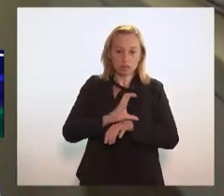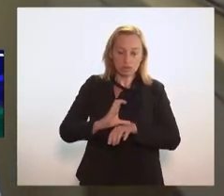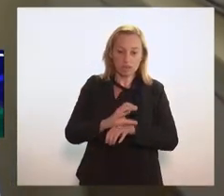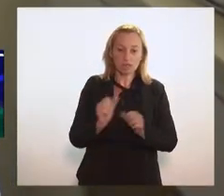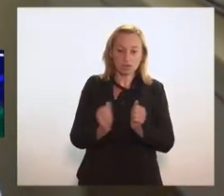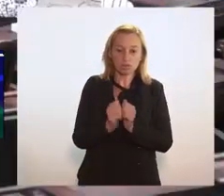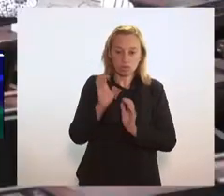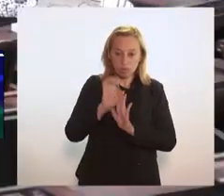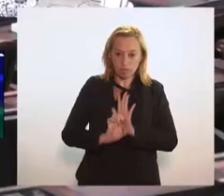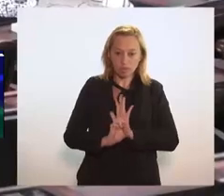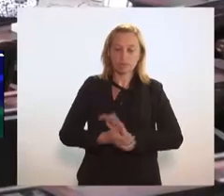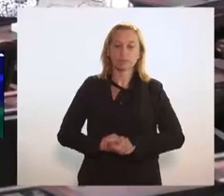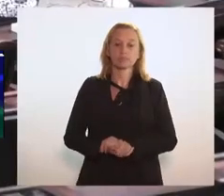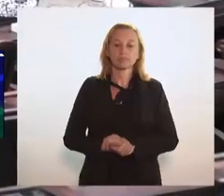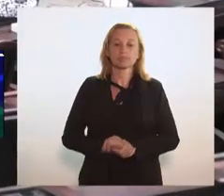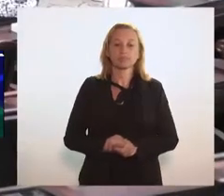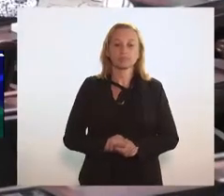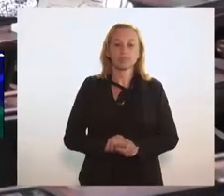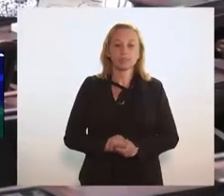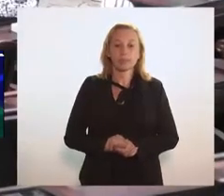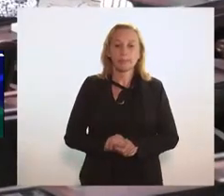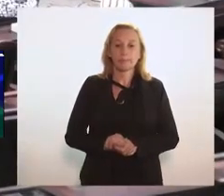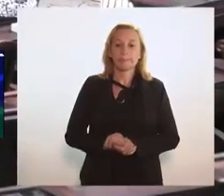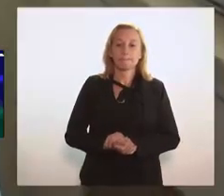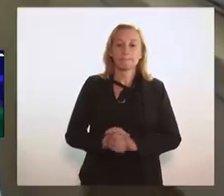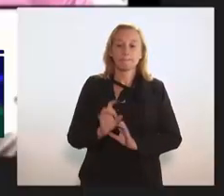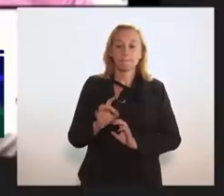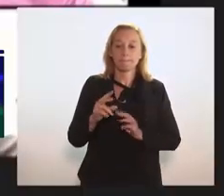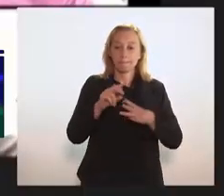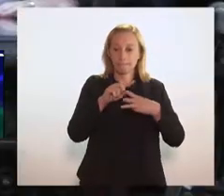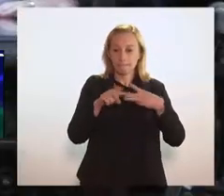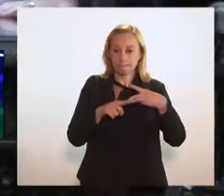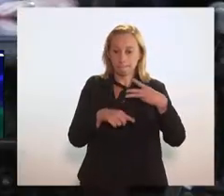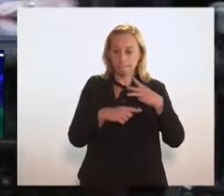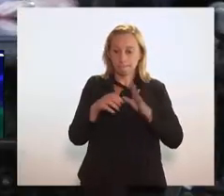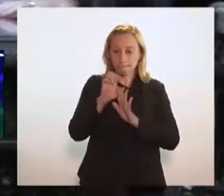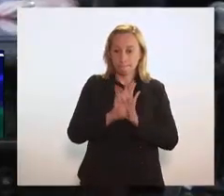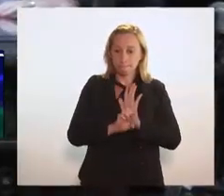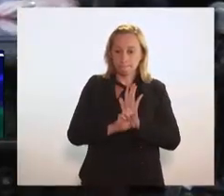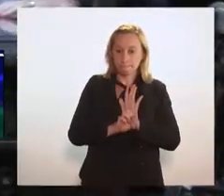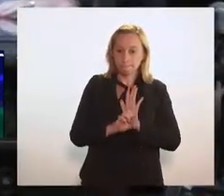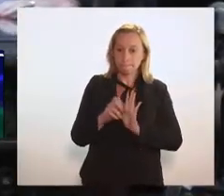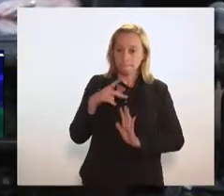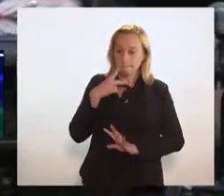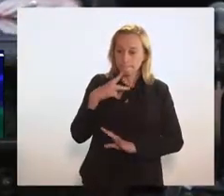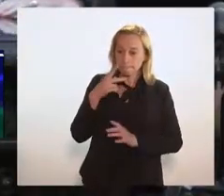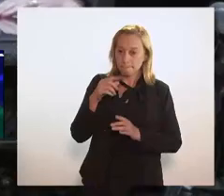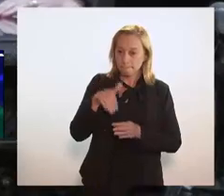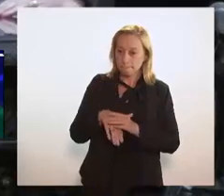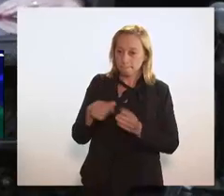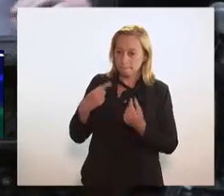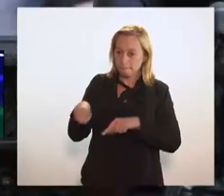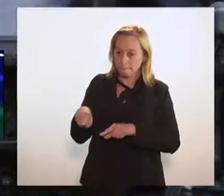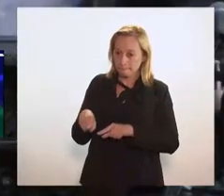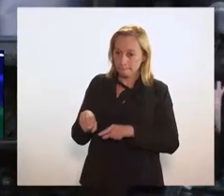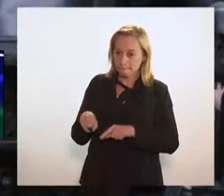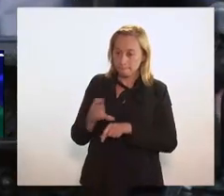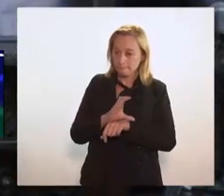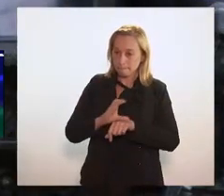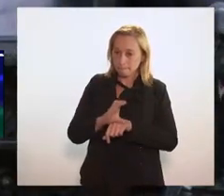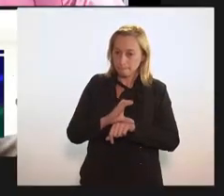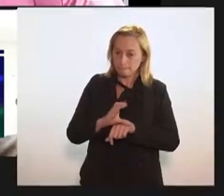favor. Deputado, só três emendas que ele fez. Vossa Excelência vai fazer um voto divergente contrário à